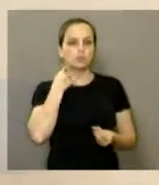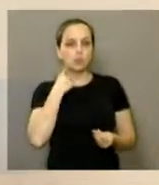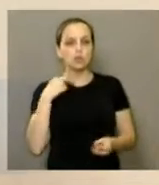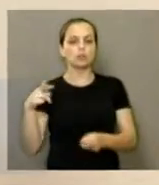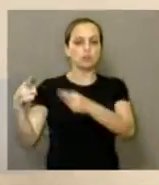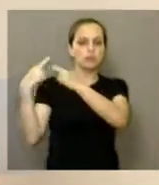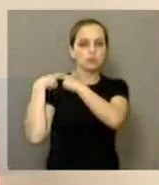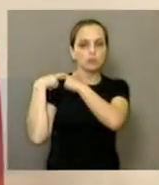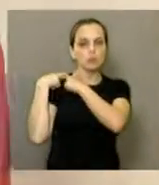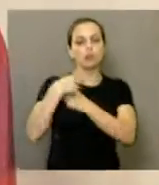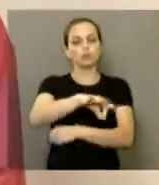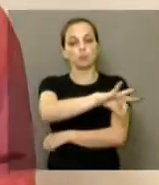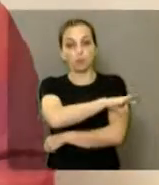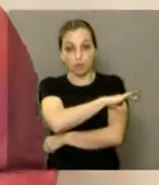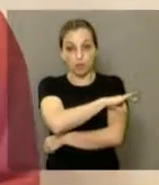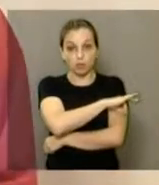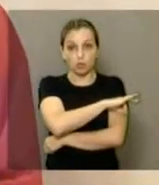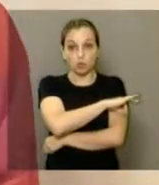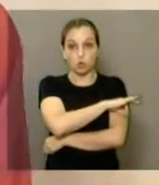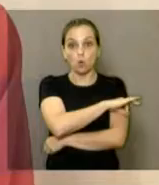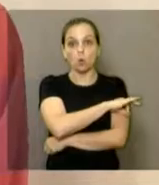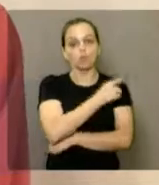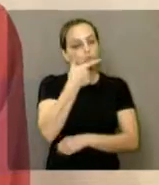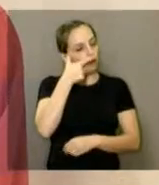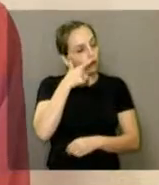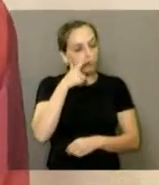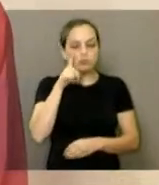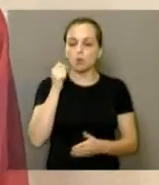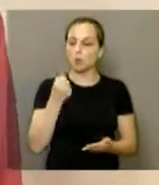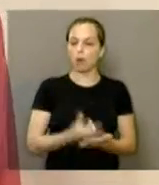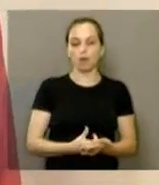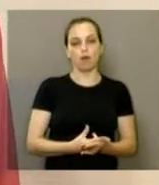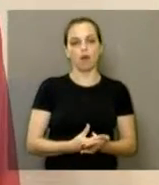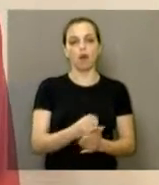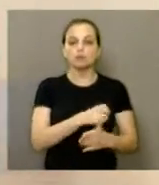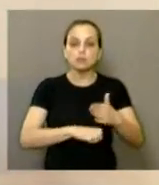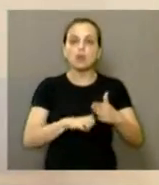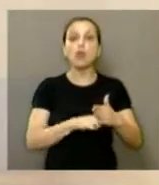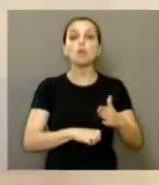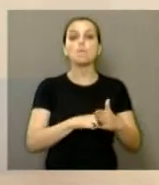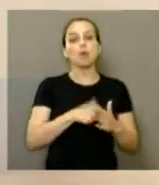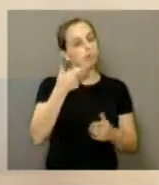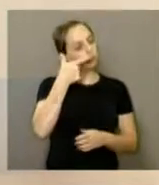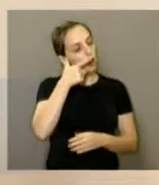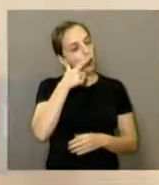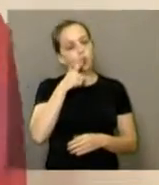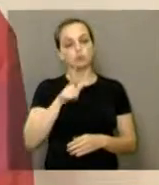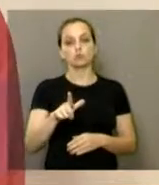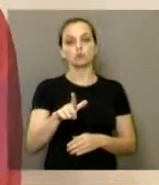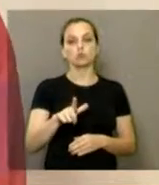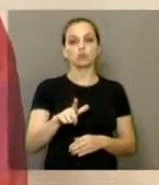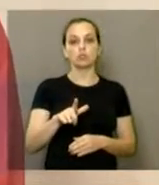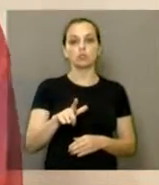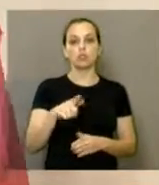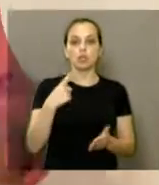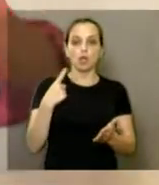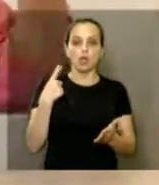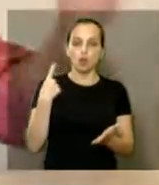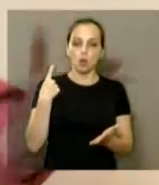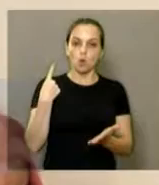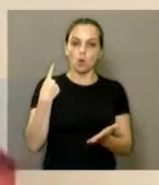prefeitura, estava com a prefeitura, não deu conta de pagar os fornecedores, não deu conta de cumprir com esse